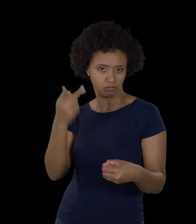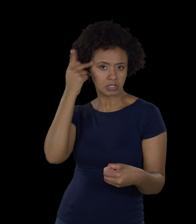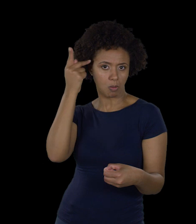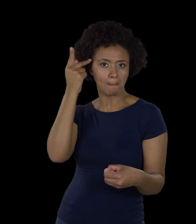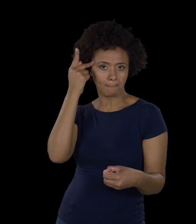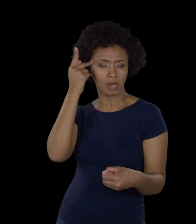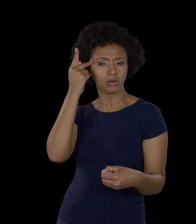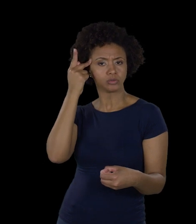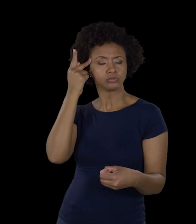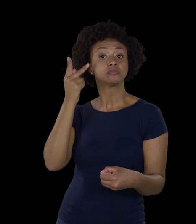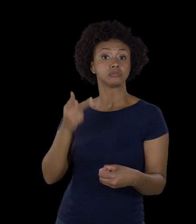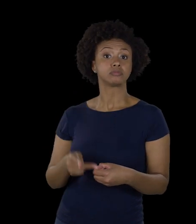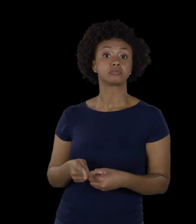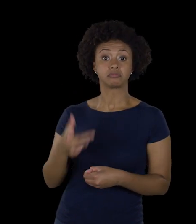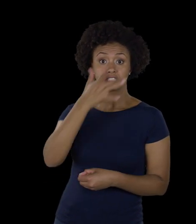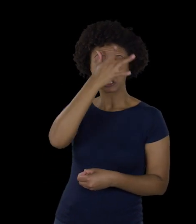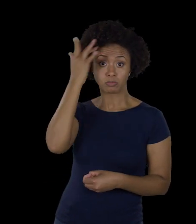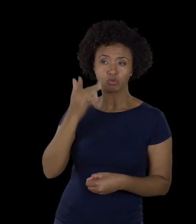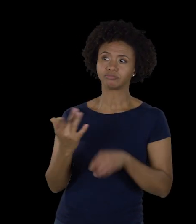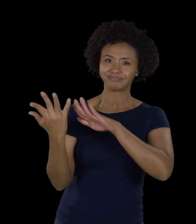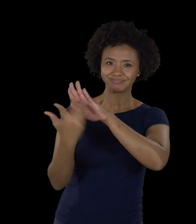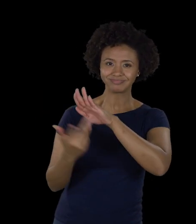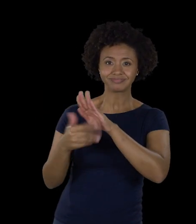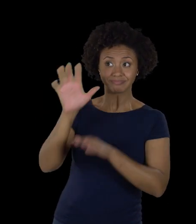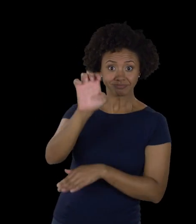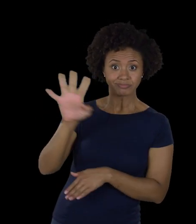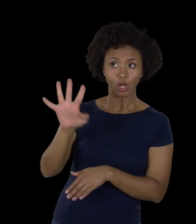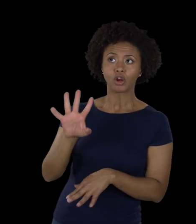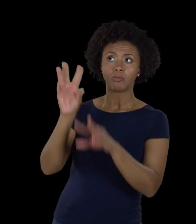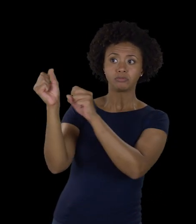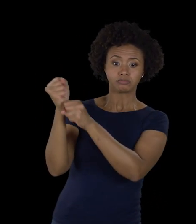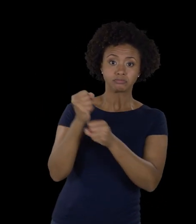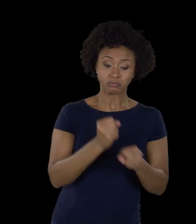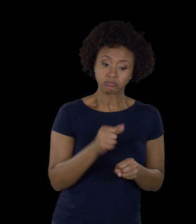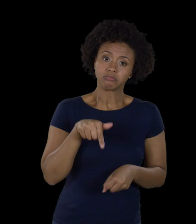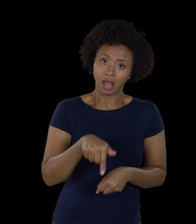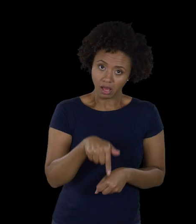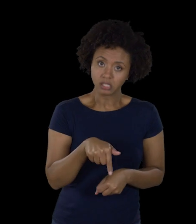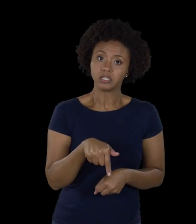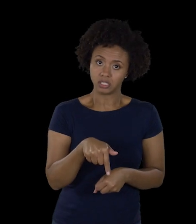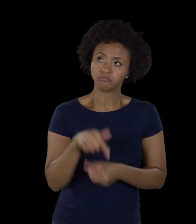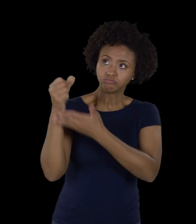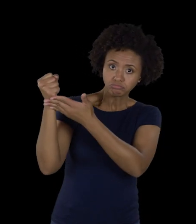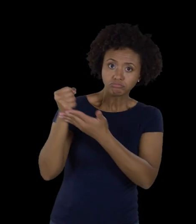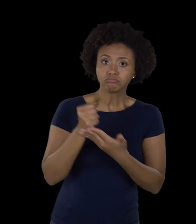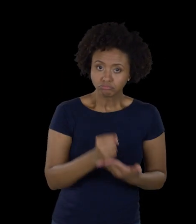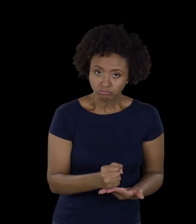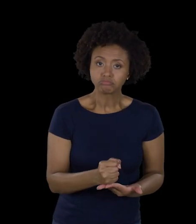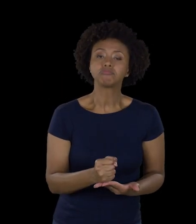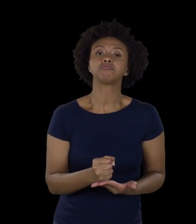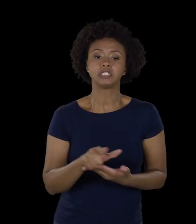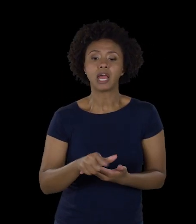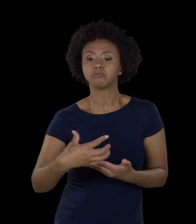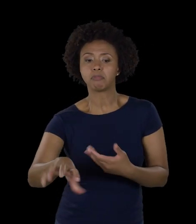interior paulista, que trazia esses imigrantes europeus e eles, a partir do Porto de Santos,